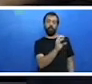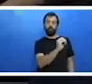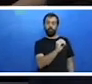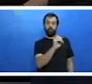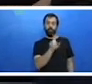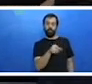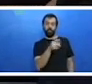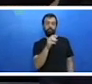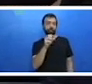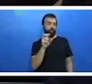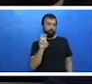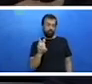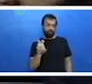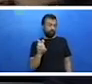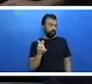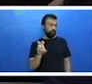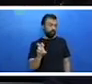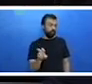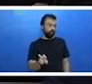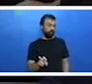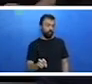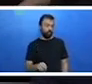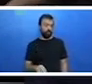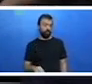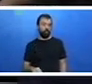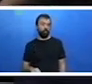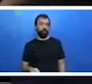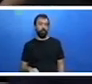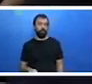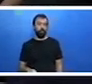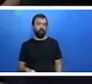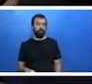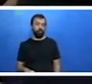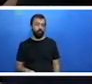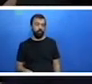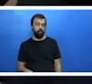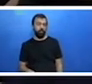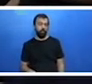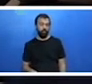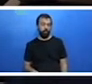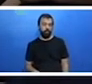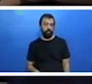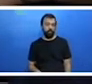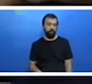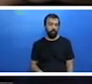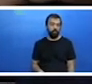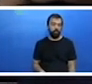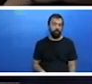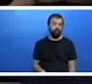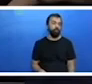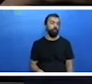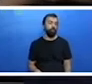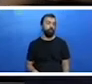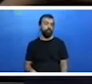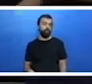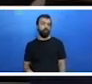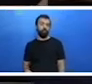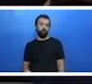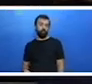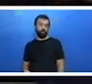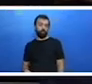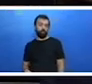estava na unidade, ele vai vir para a parte decimal, porque na parte inteira ele vai ficar com